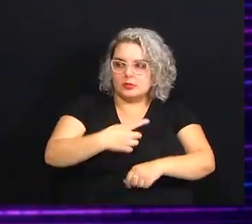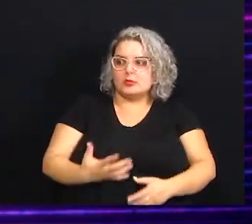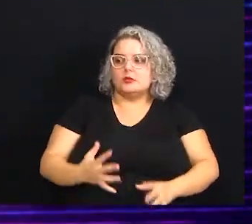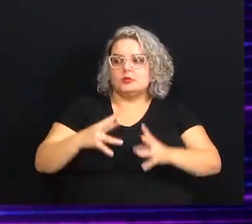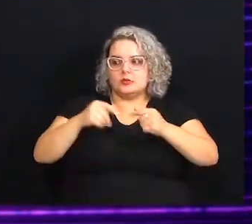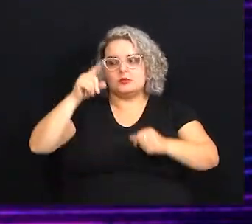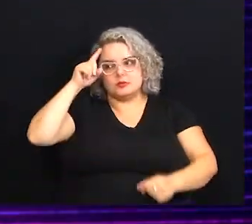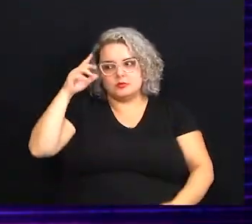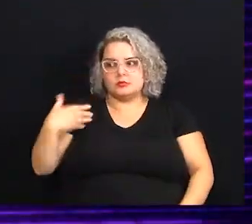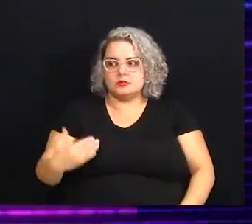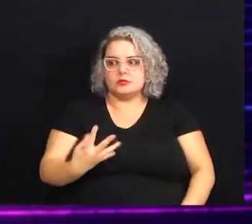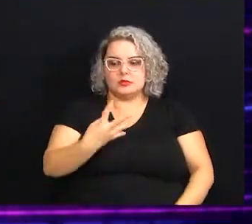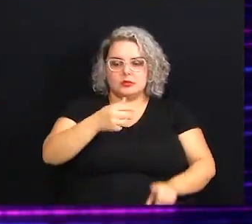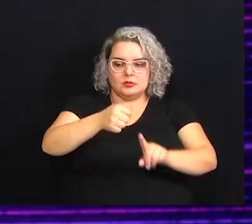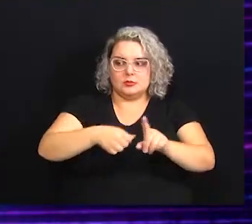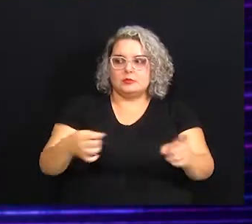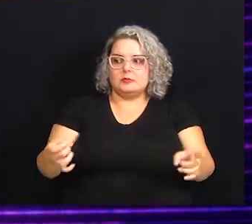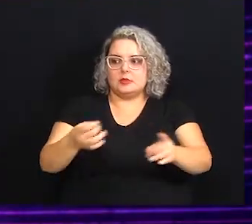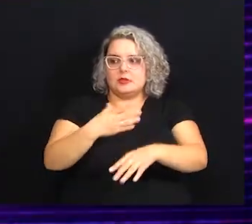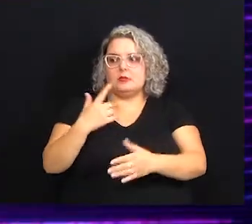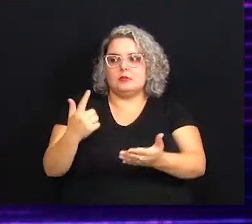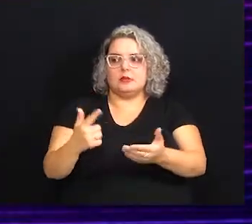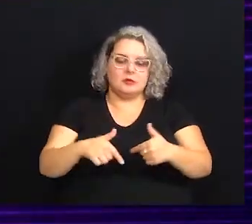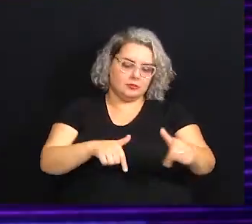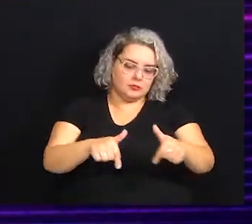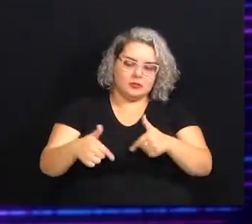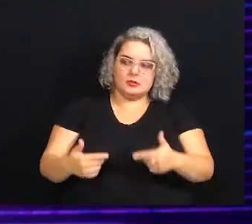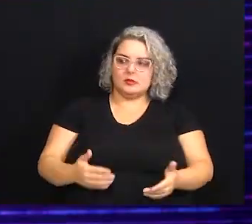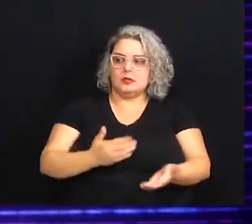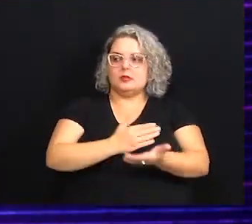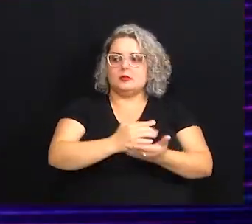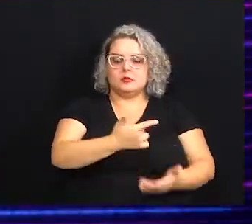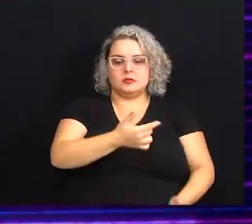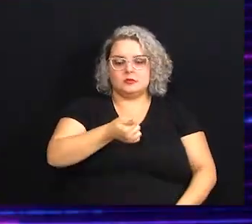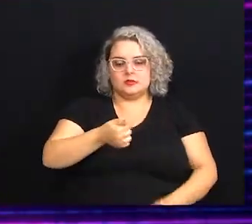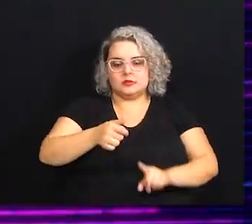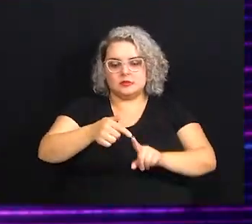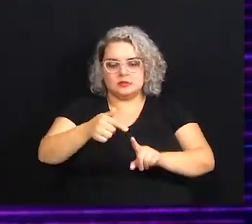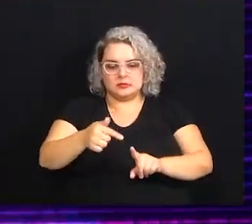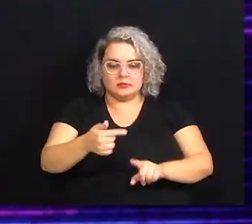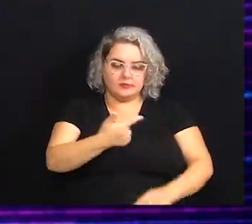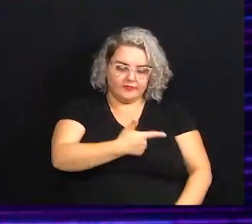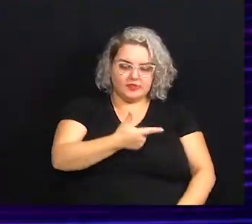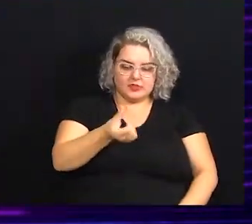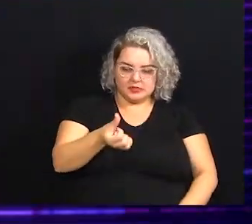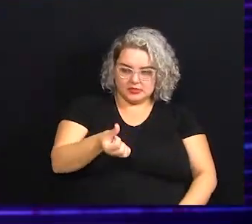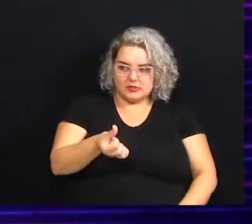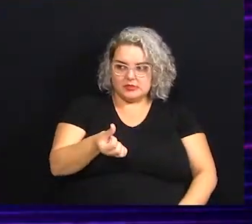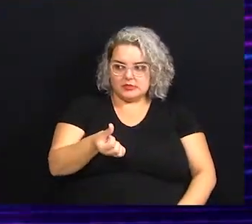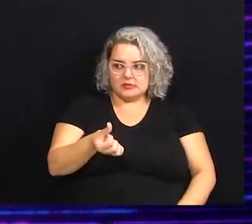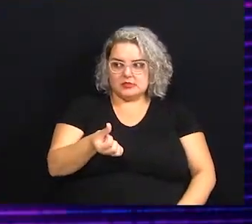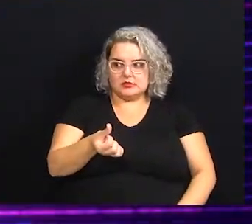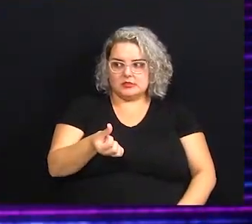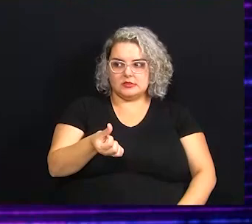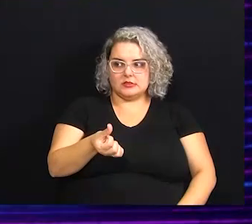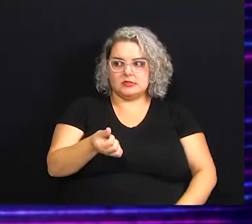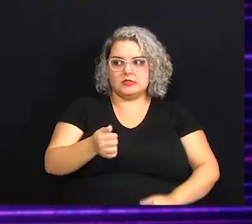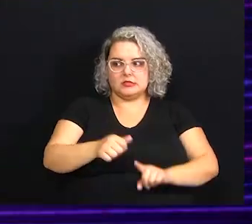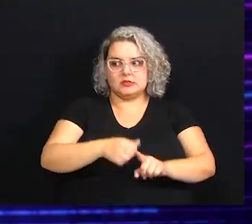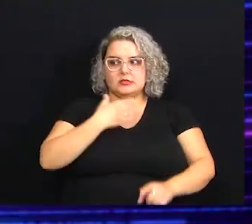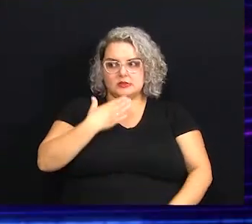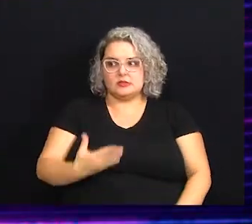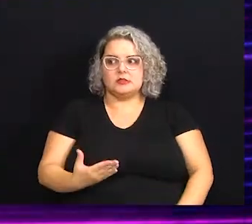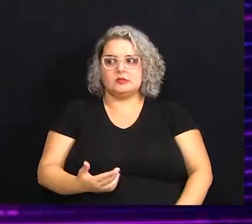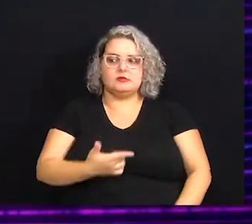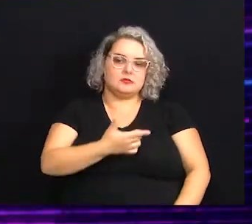por 4 meses para conseguir acabar esse trabalho. Então eu comecei no dia 27 de dezembro de um ano, acabei no dia 26 de abril do ano seguinte.